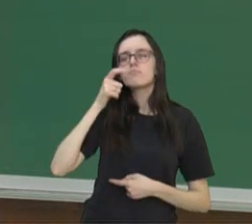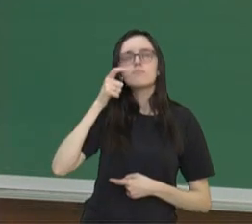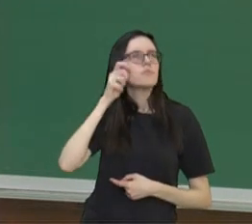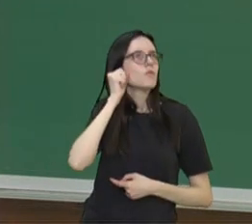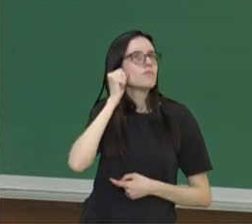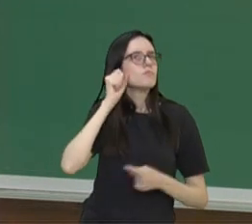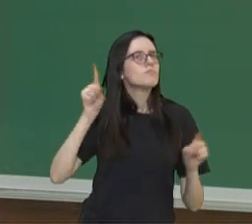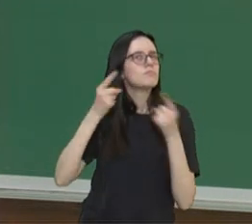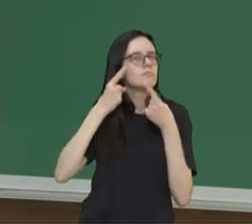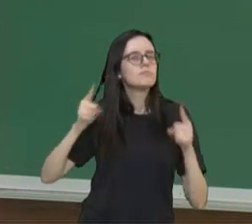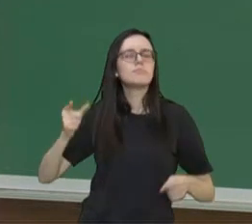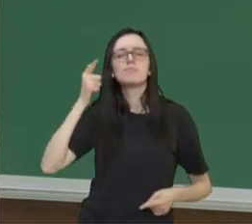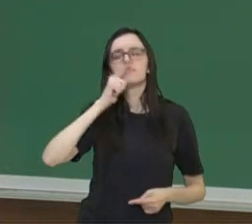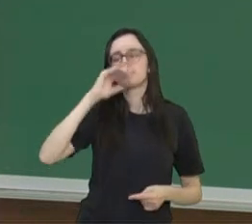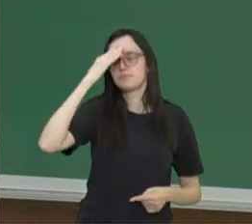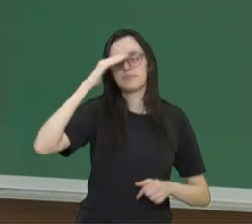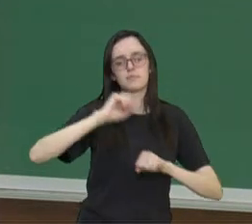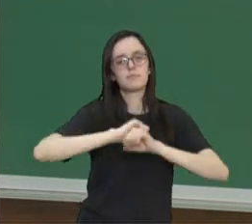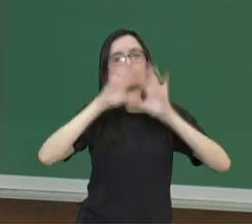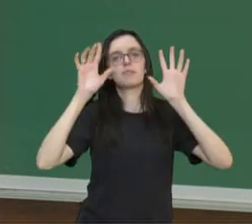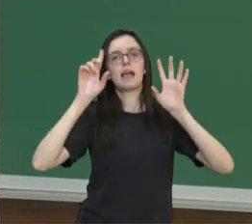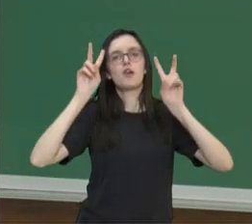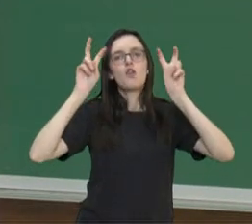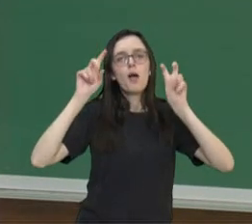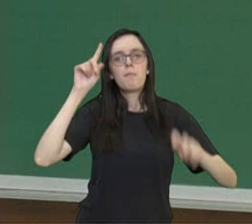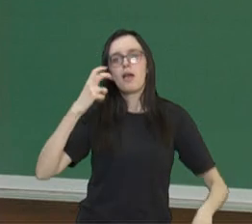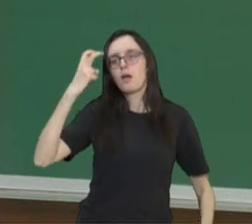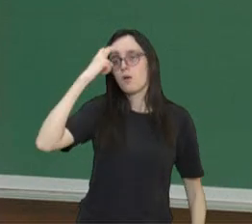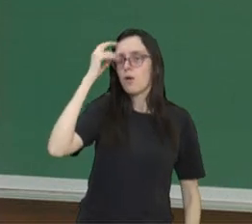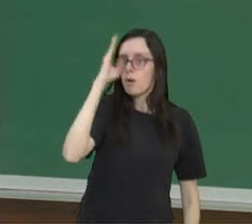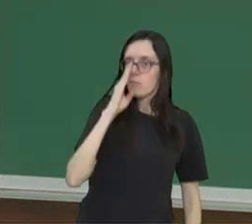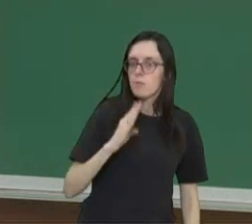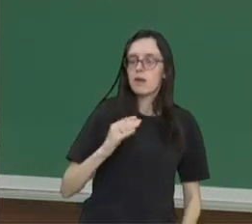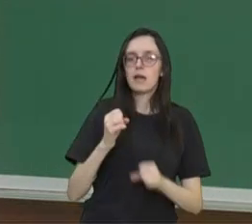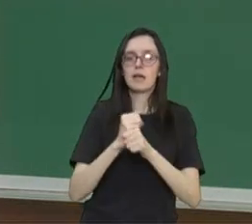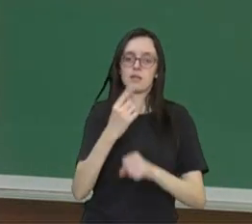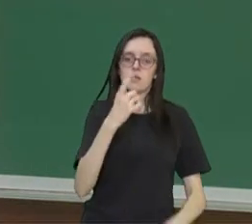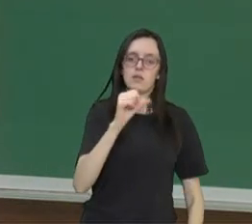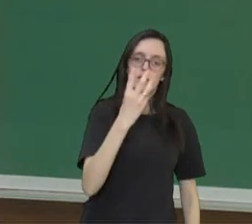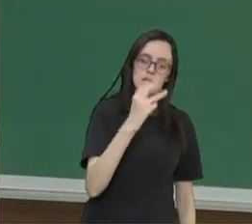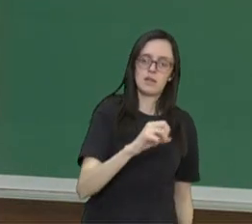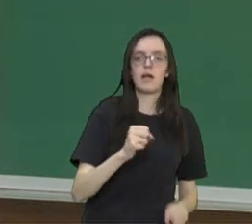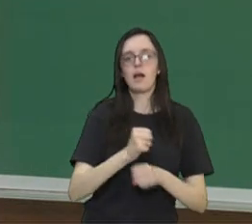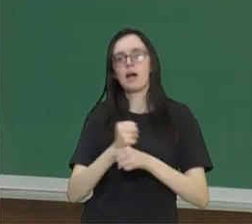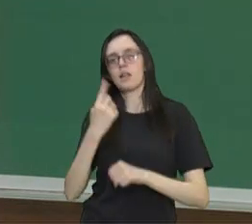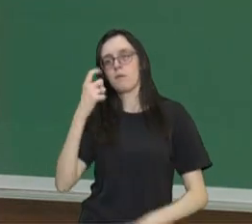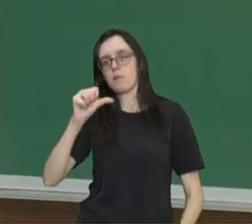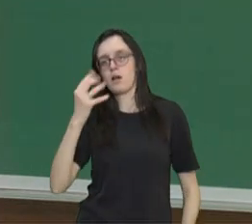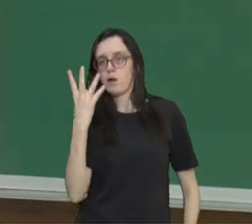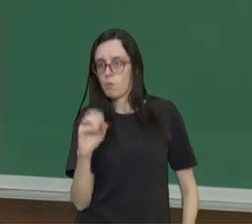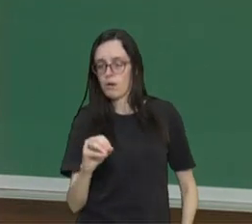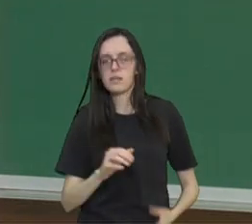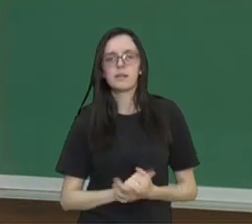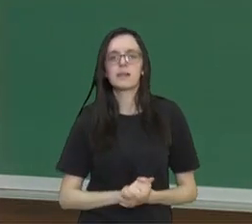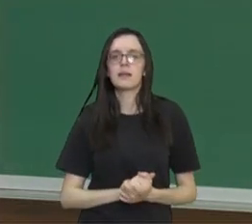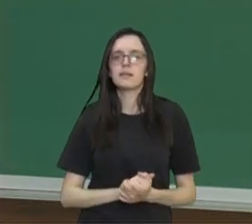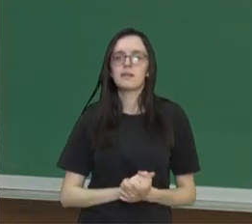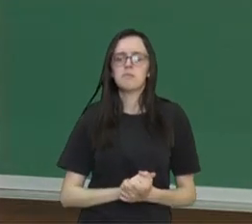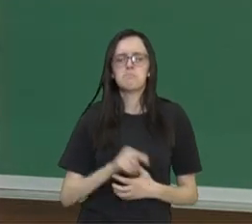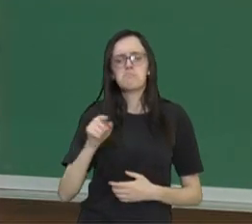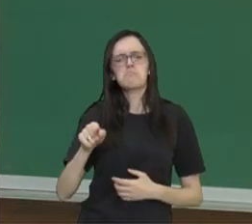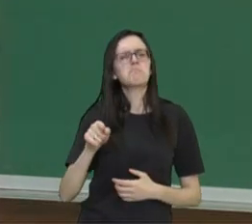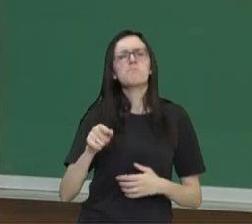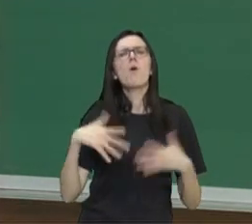que você vai entender um pouco mais essa cultura brasileira dos anos 30 e 40. Essa música do Assis Valente, então,